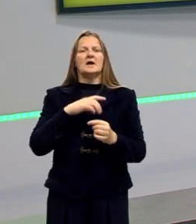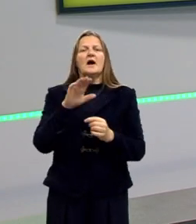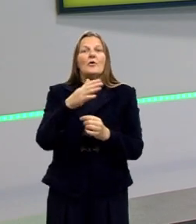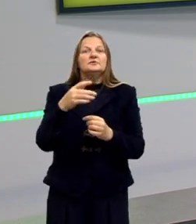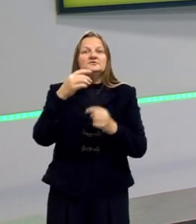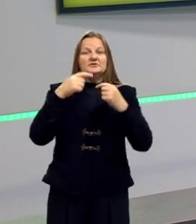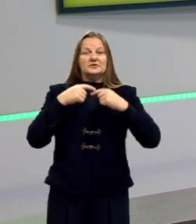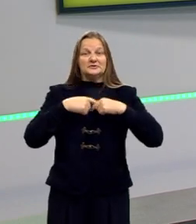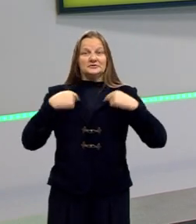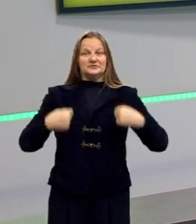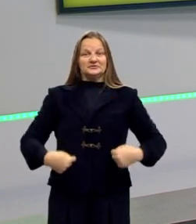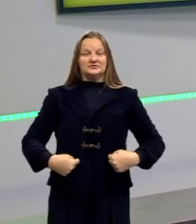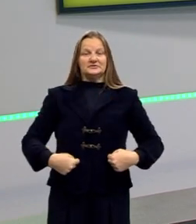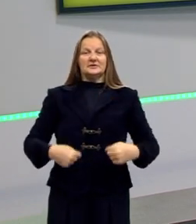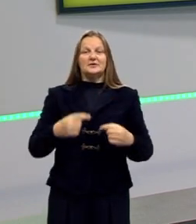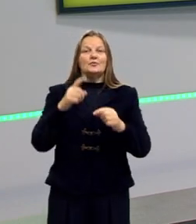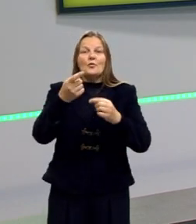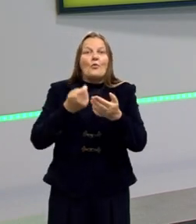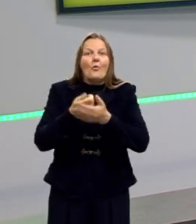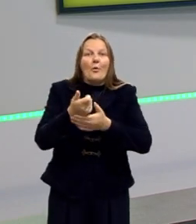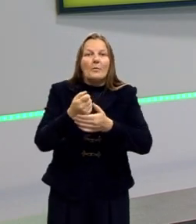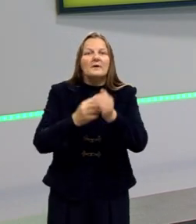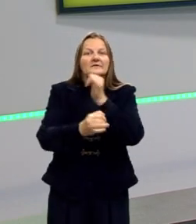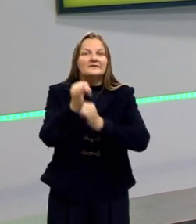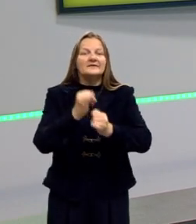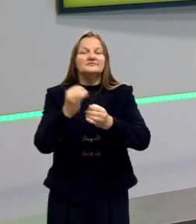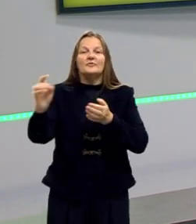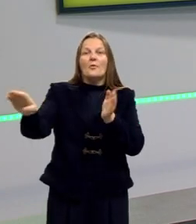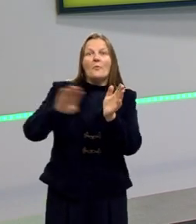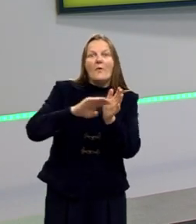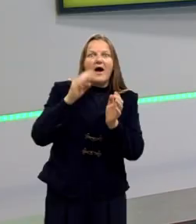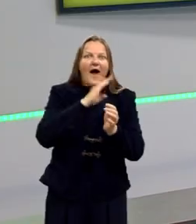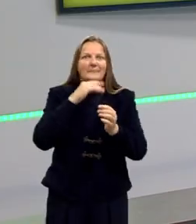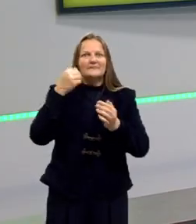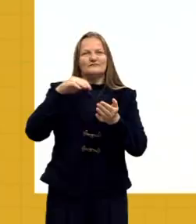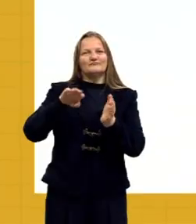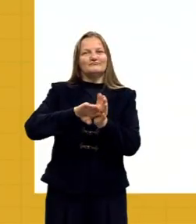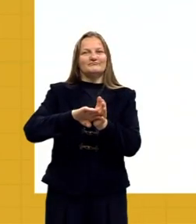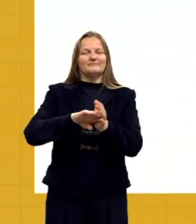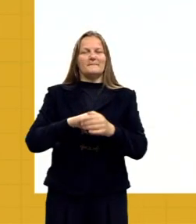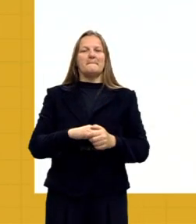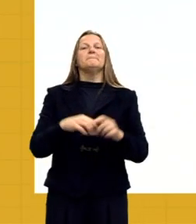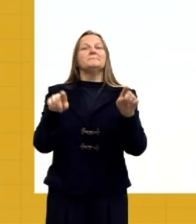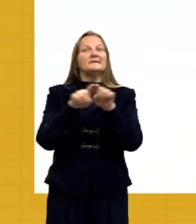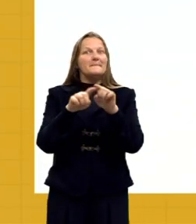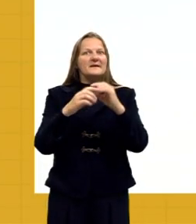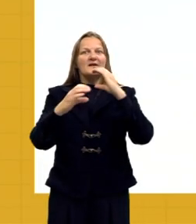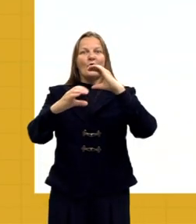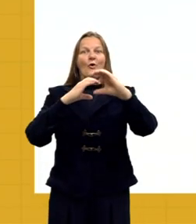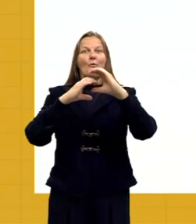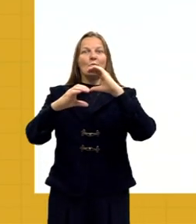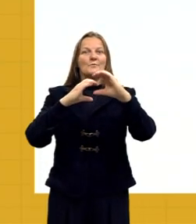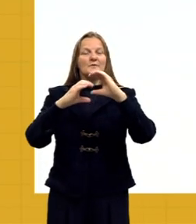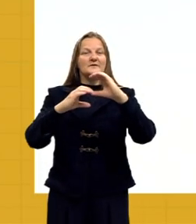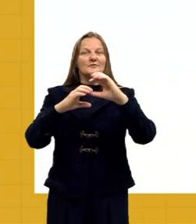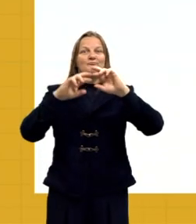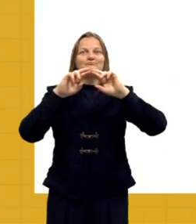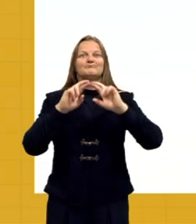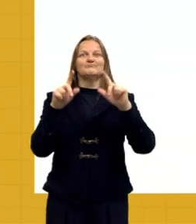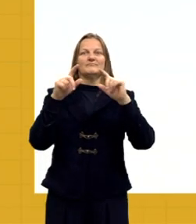vir lá da China o aquilo que tu compra e a outra questão é comunicação essa comunicação não é uma comunicação